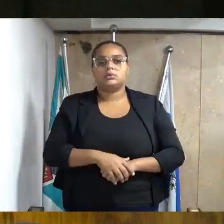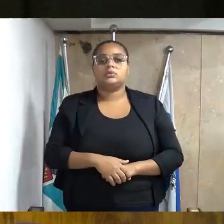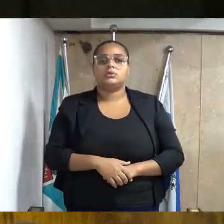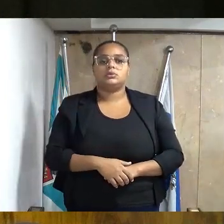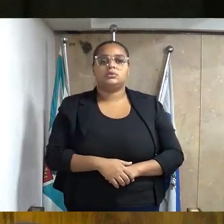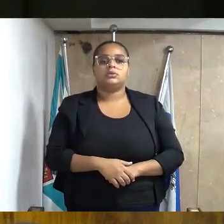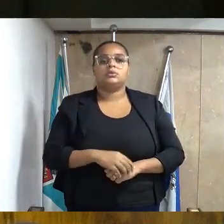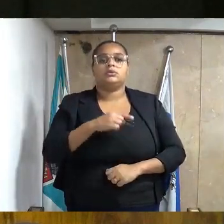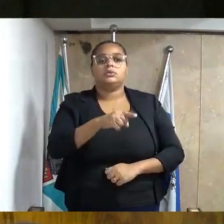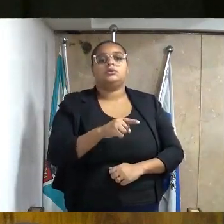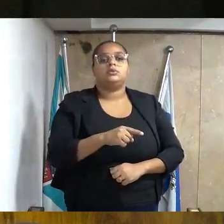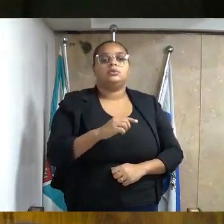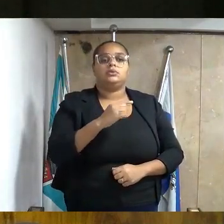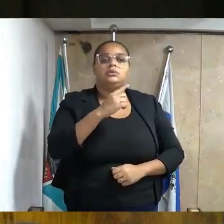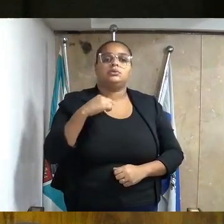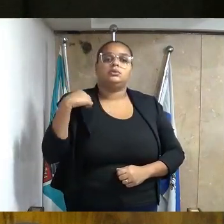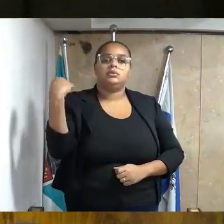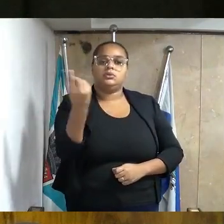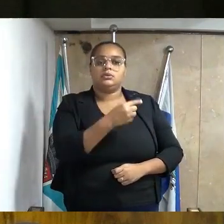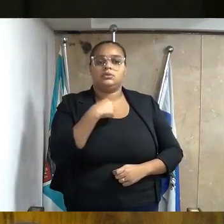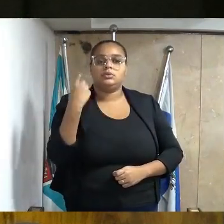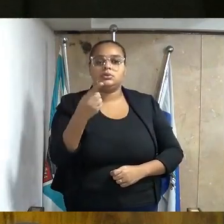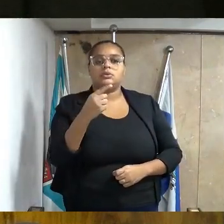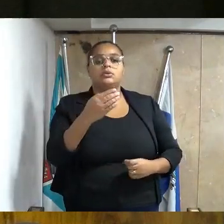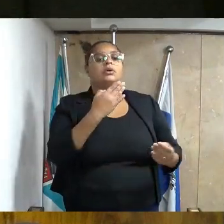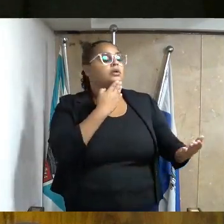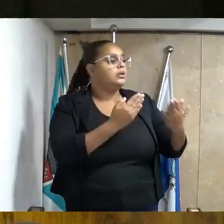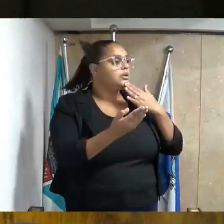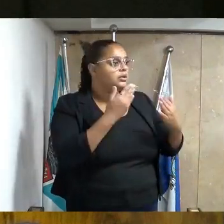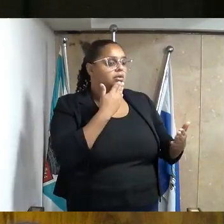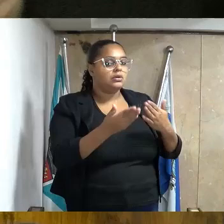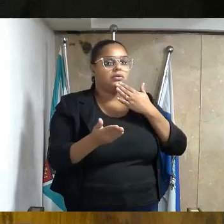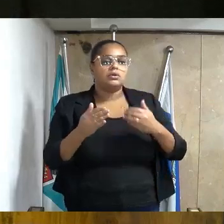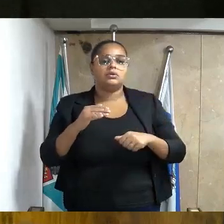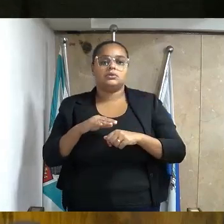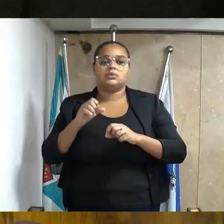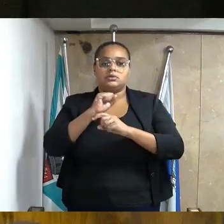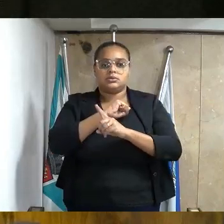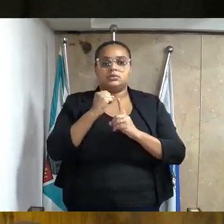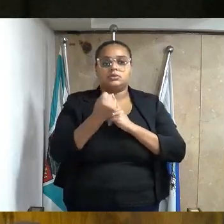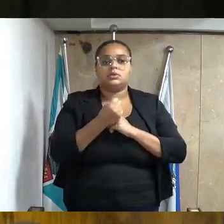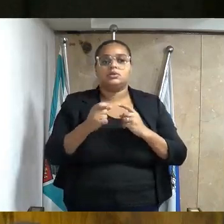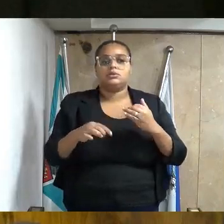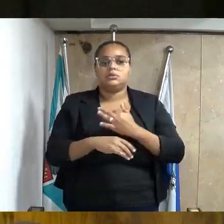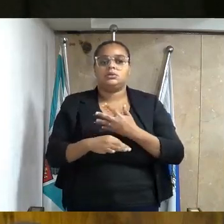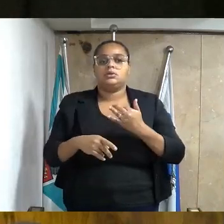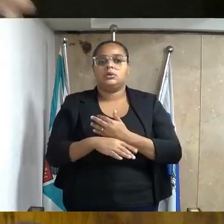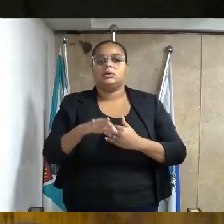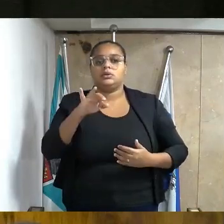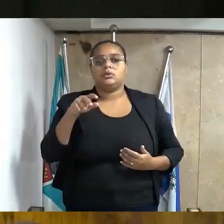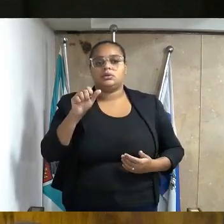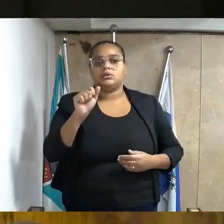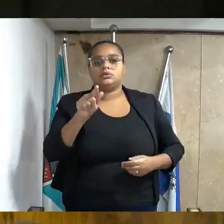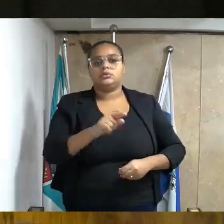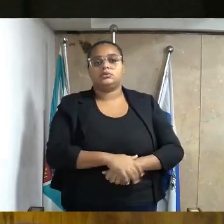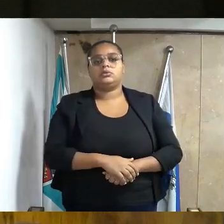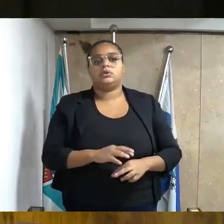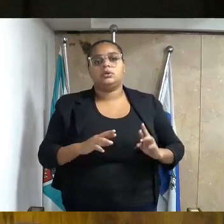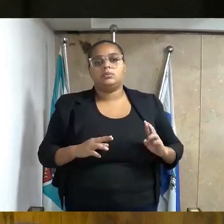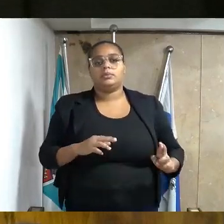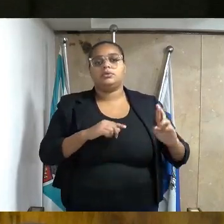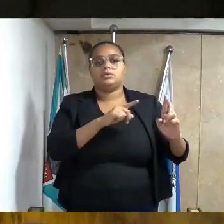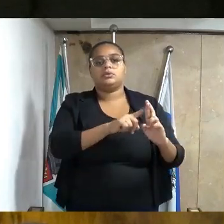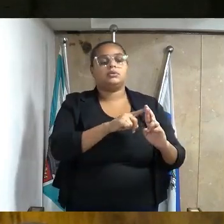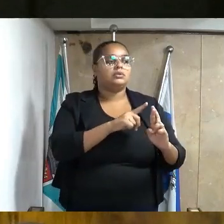desse estreitamento da comunidade, da cidade do Duque de Caxias, com os representantes desta